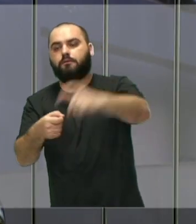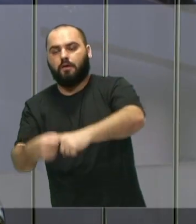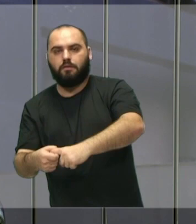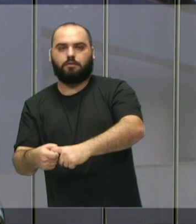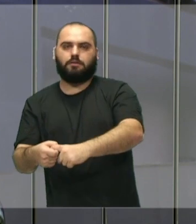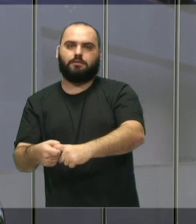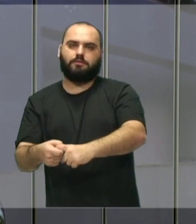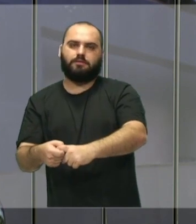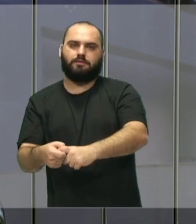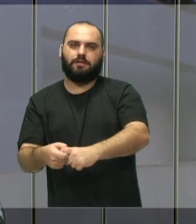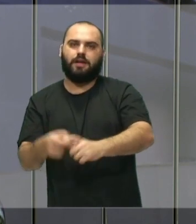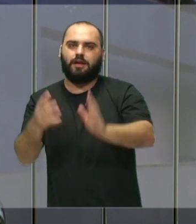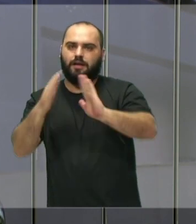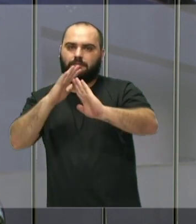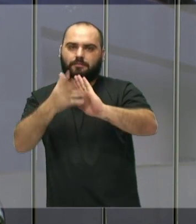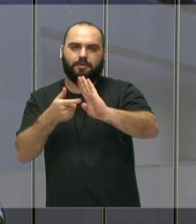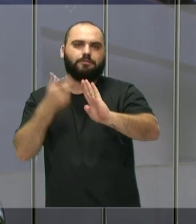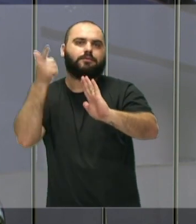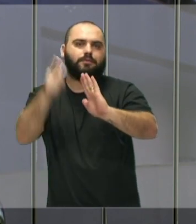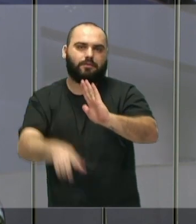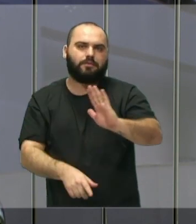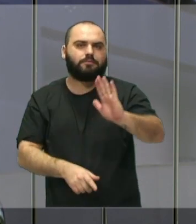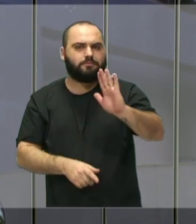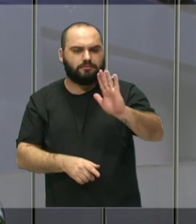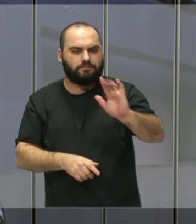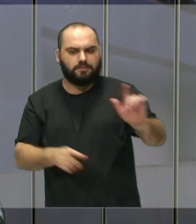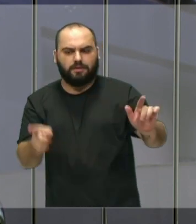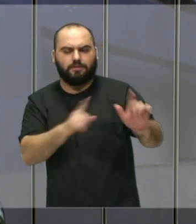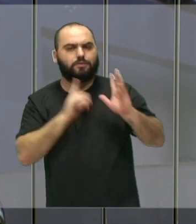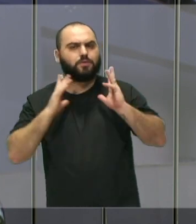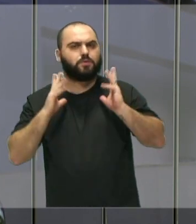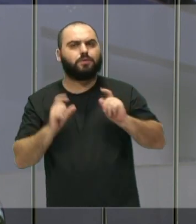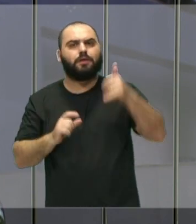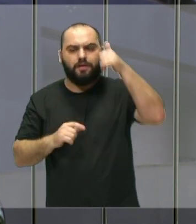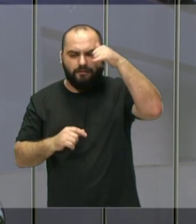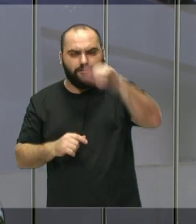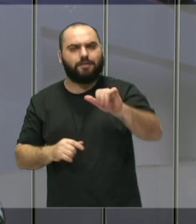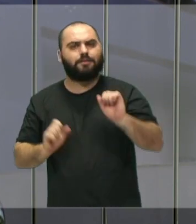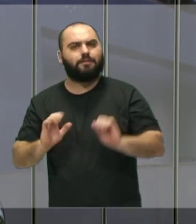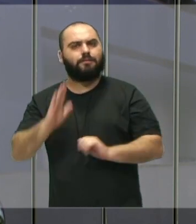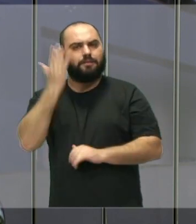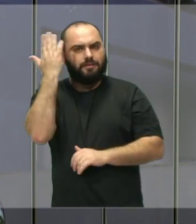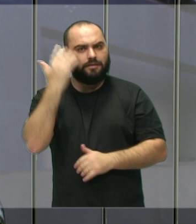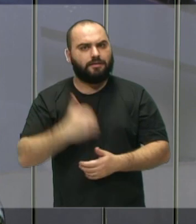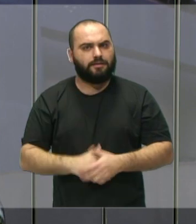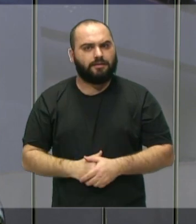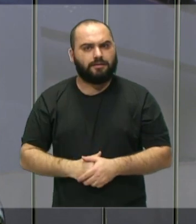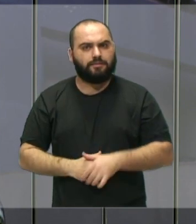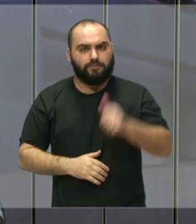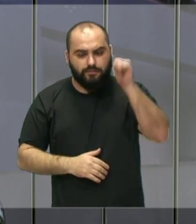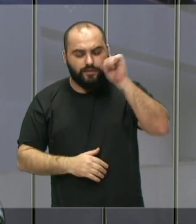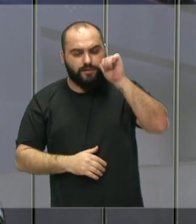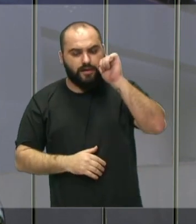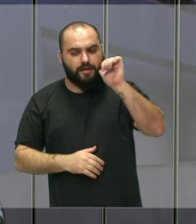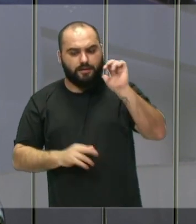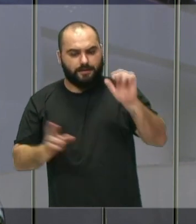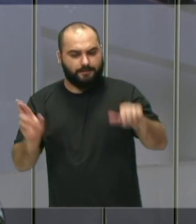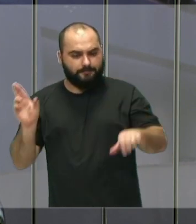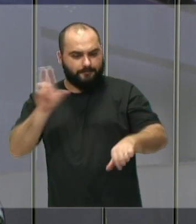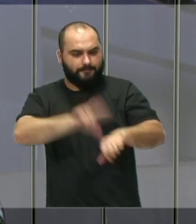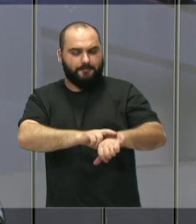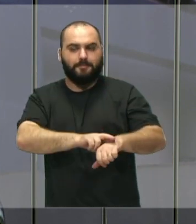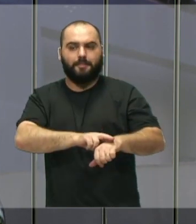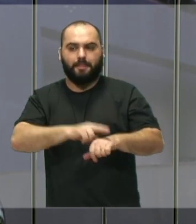tudo que pode evitar que aconteça, né? Enquanto essa mulher pode se recuperar, ficar mais madura e decidir ter o filho na hora que